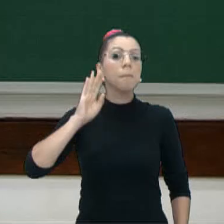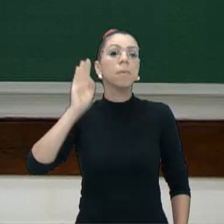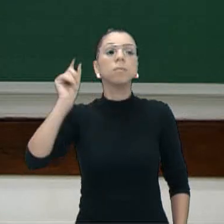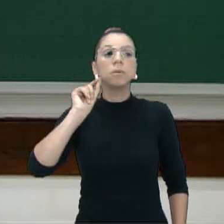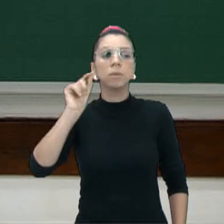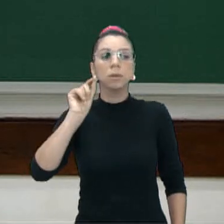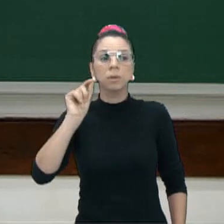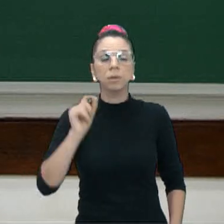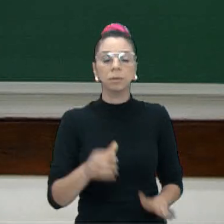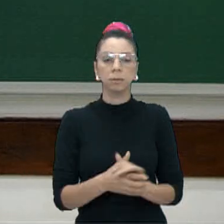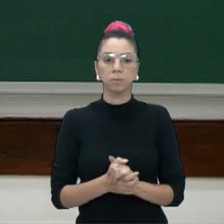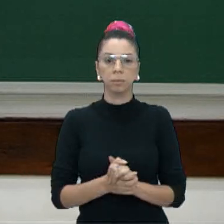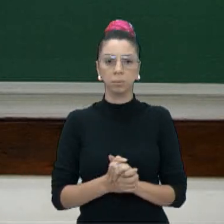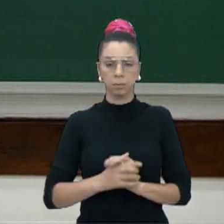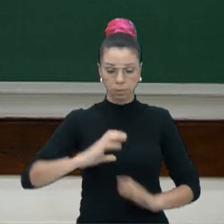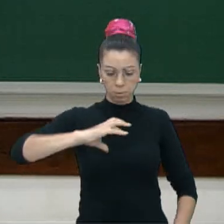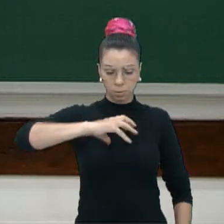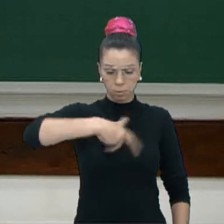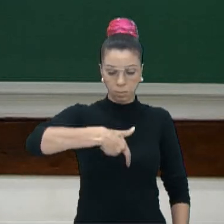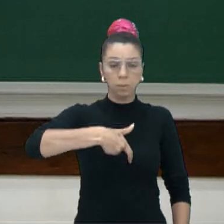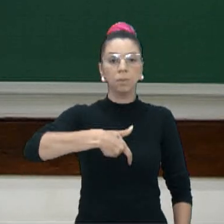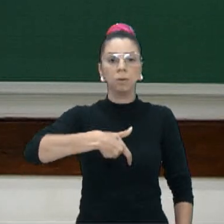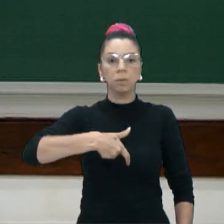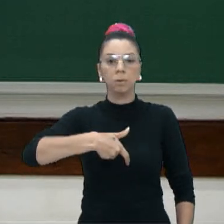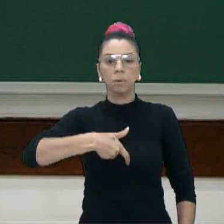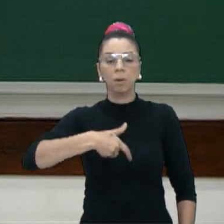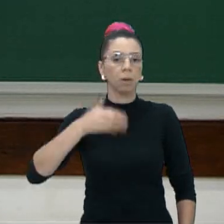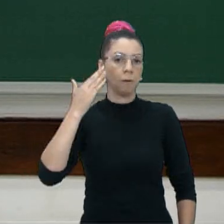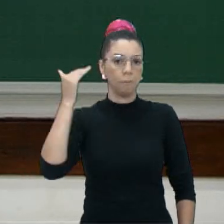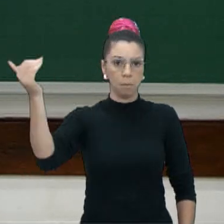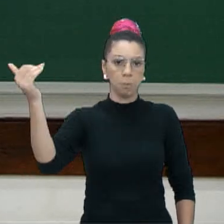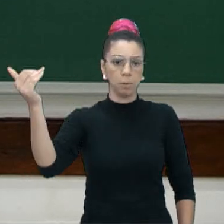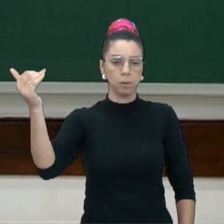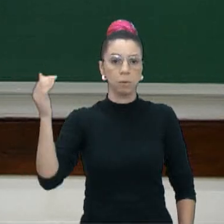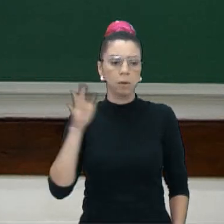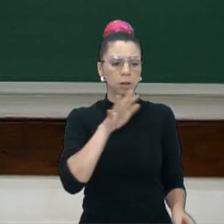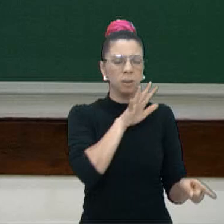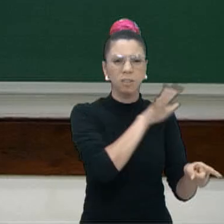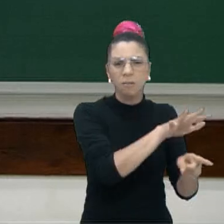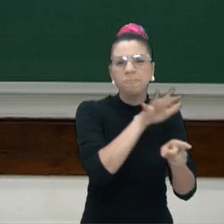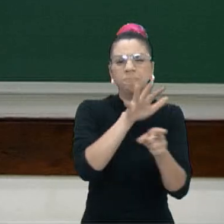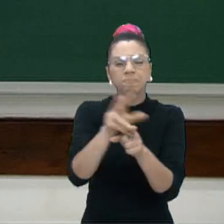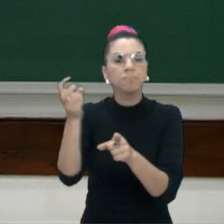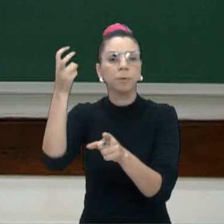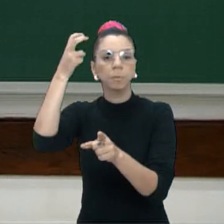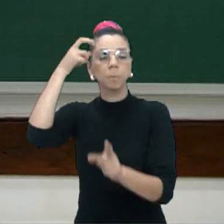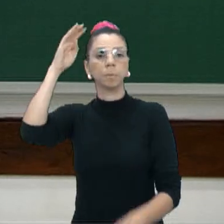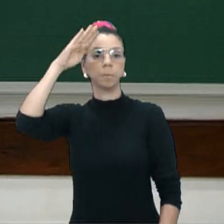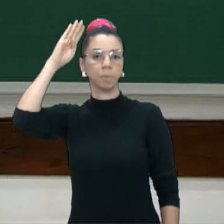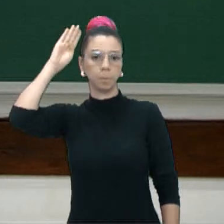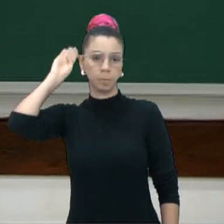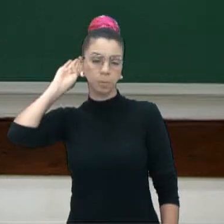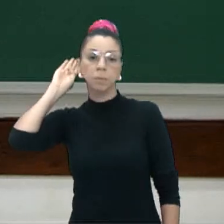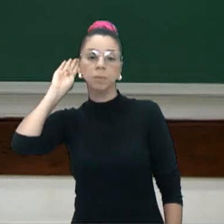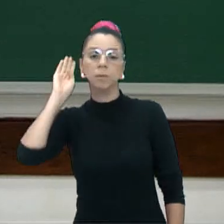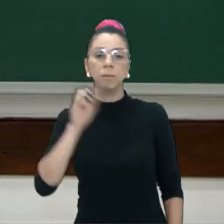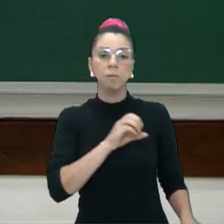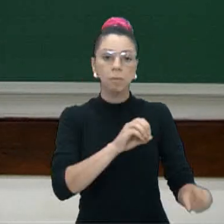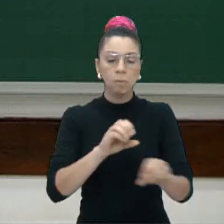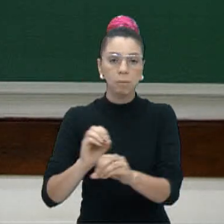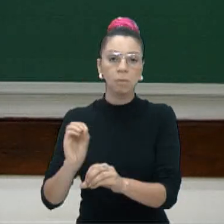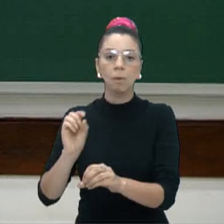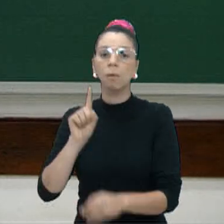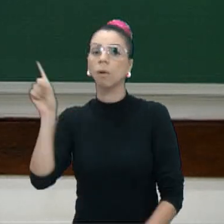principalmente o behaviorismo radical do Skinner, que é o que mais fez sucesso e influenciou a cultura acadêmica e educacional